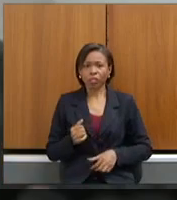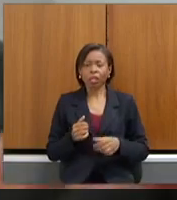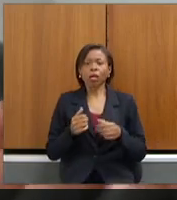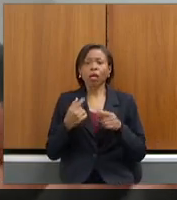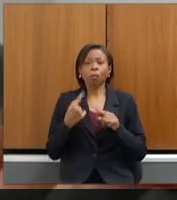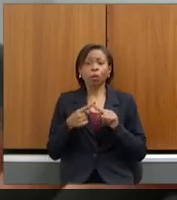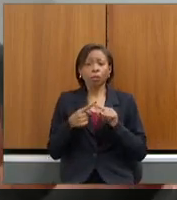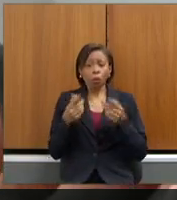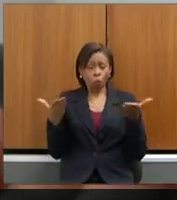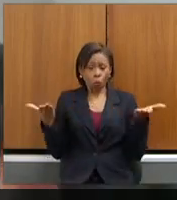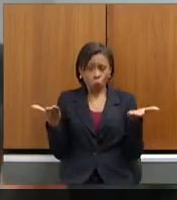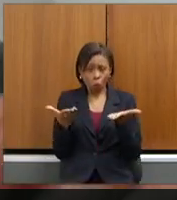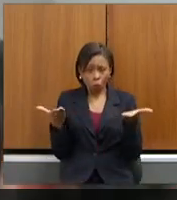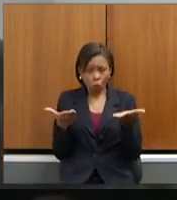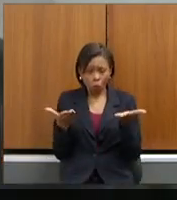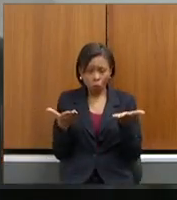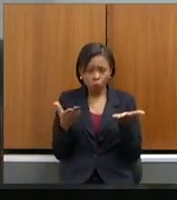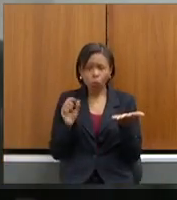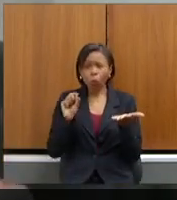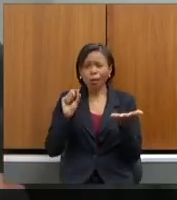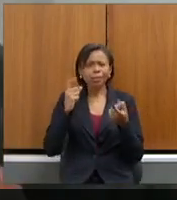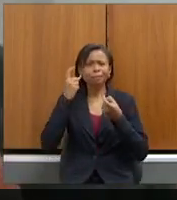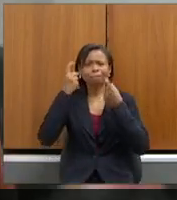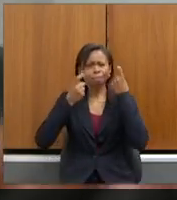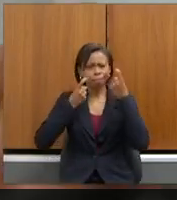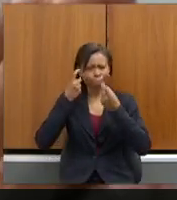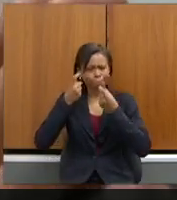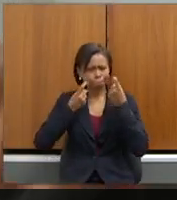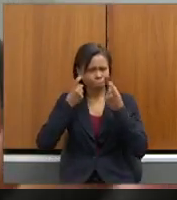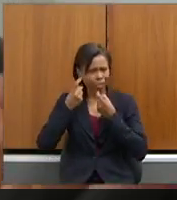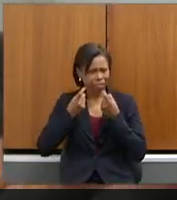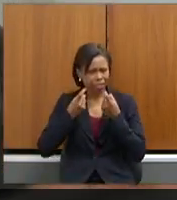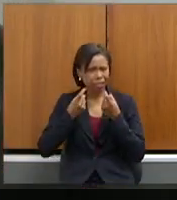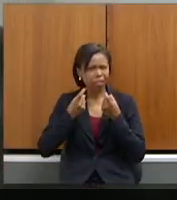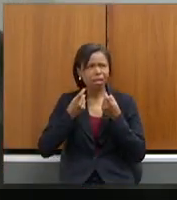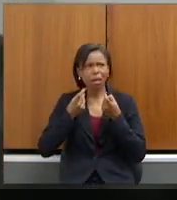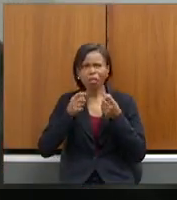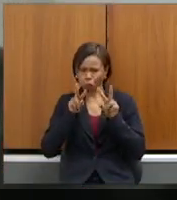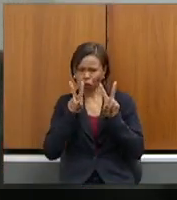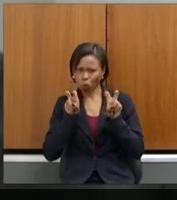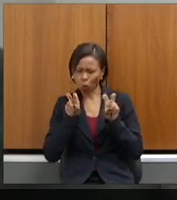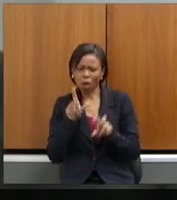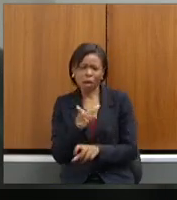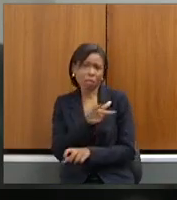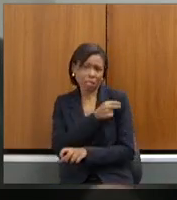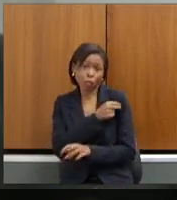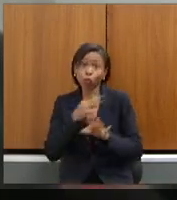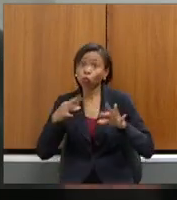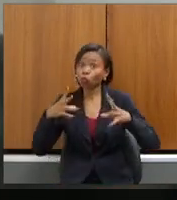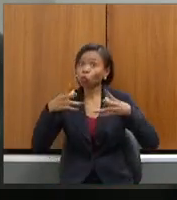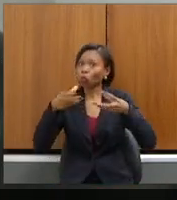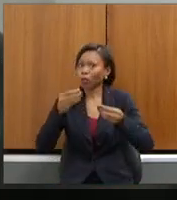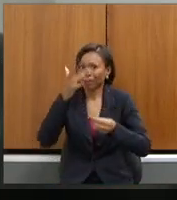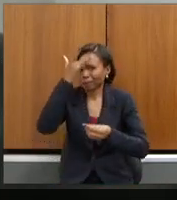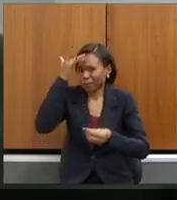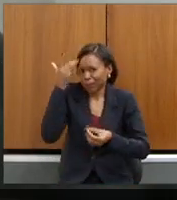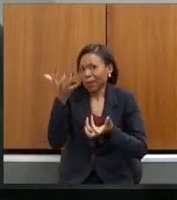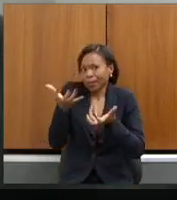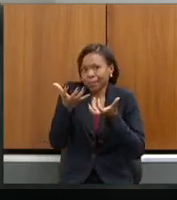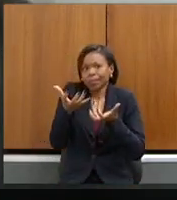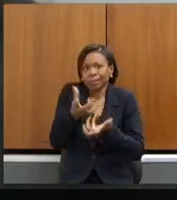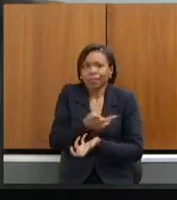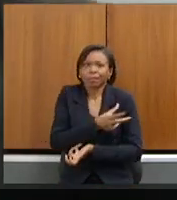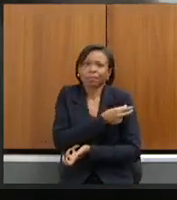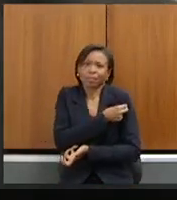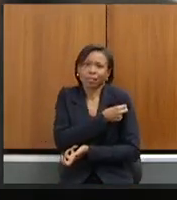hoje o que está preocupando é a respeito da não é todo mundo que dentro serviço